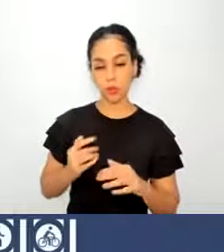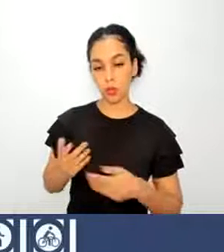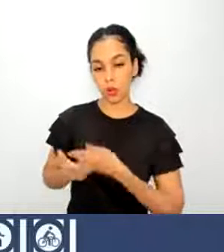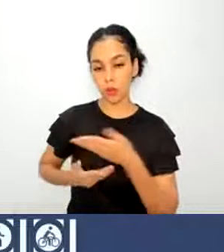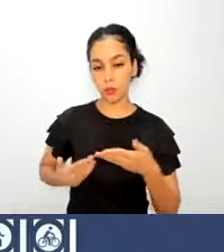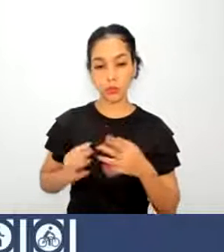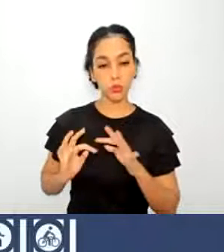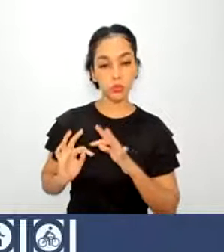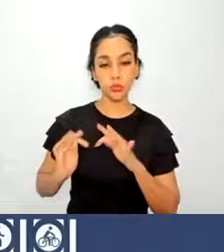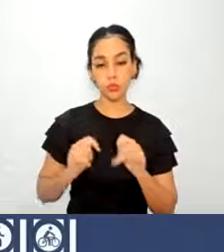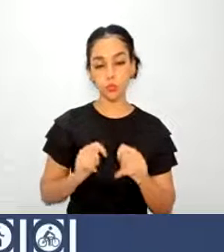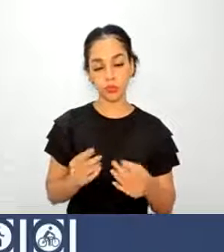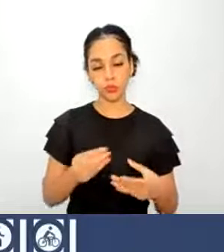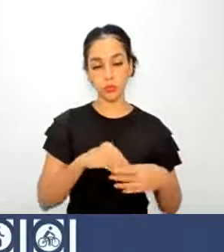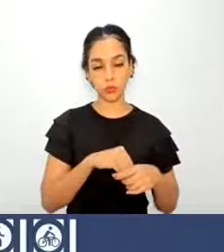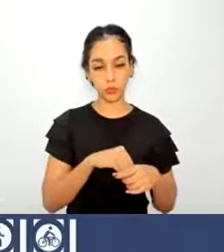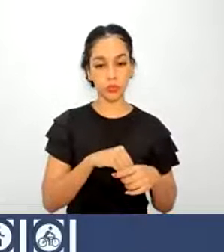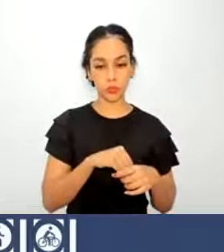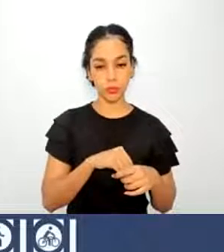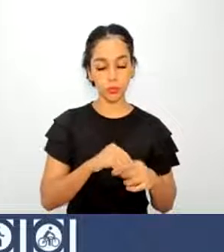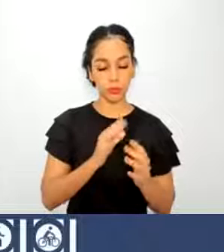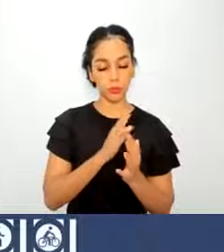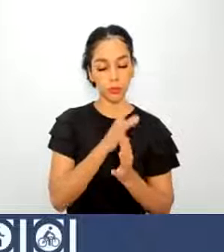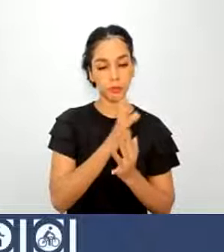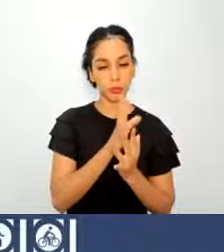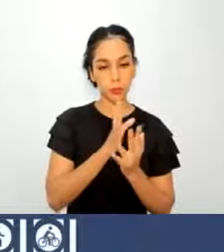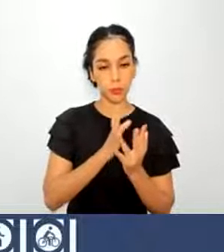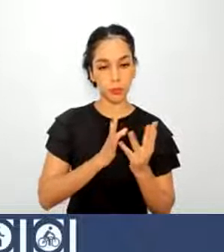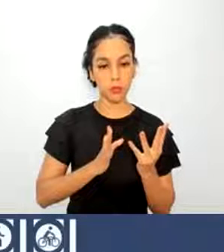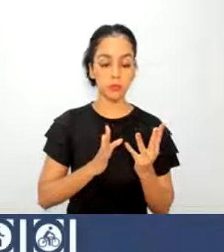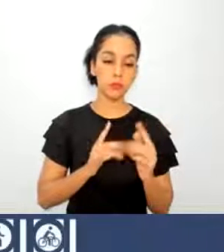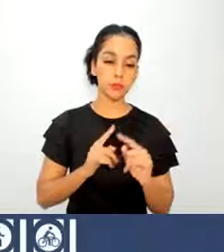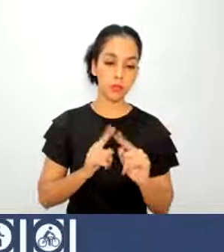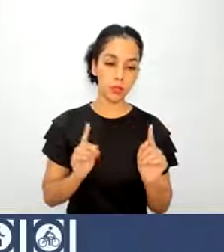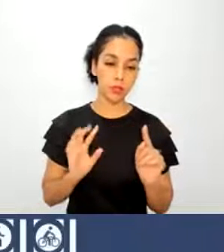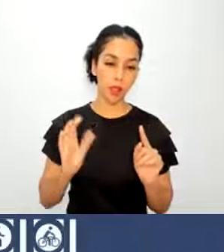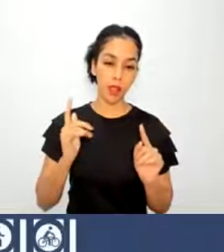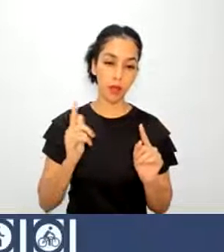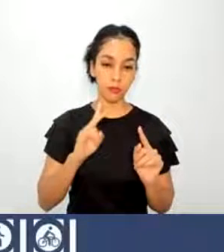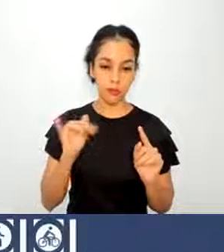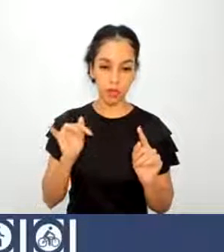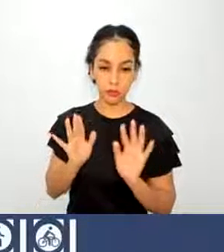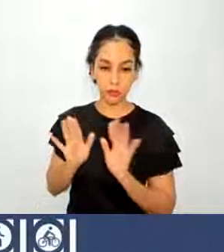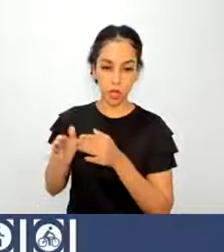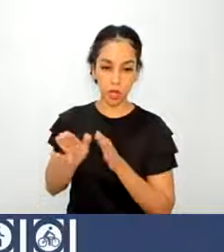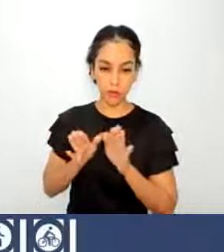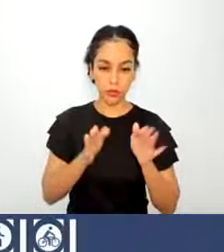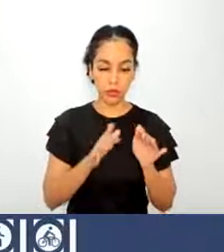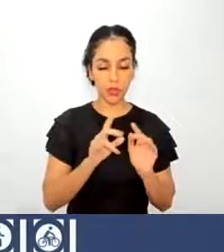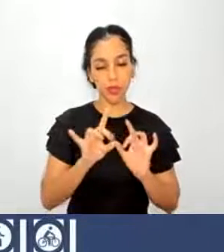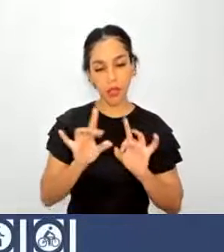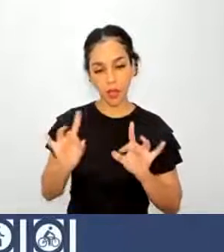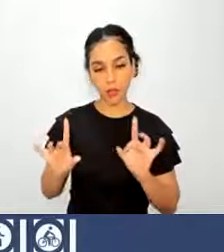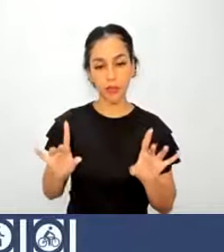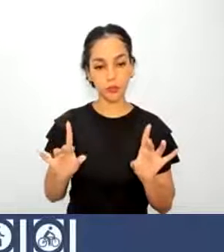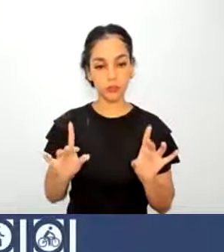isso está dentro de um guarda-chuva, né? Mas, claro, você vai isolar cada um foi